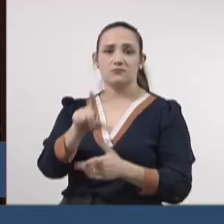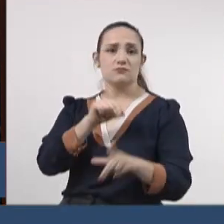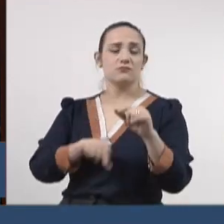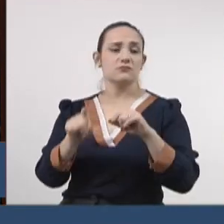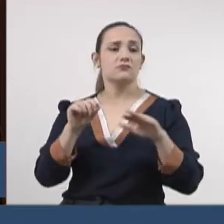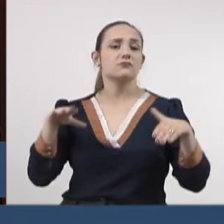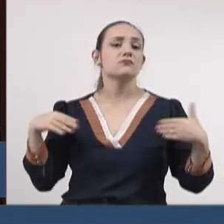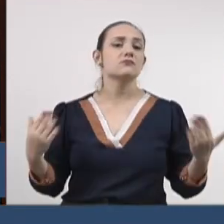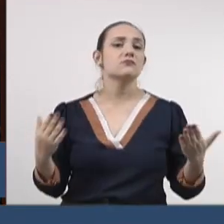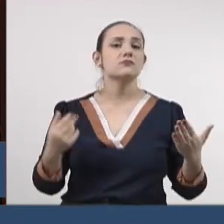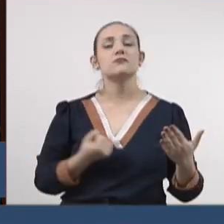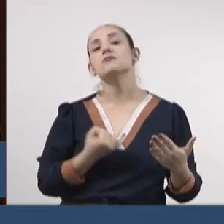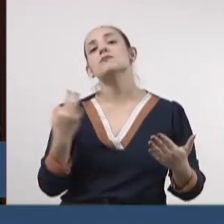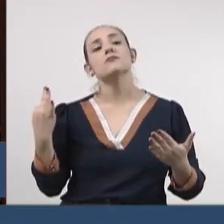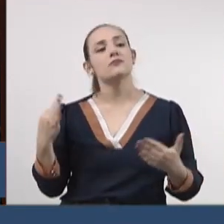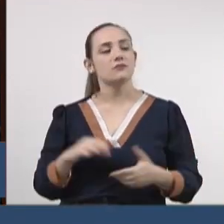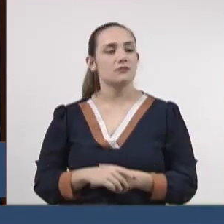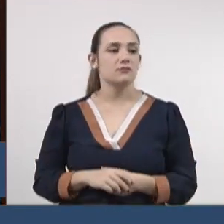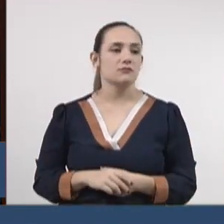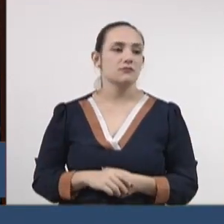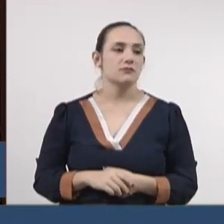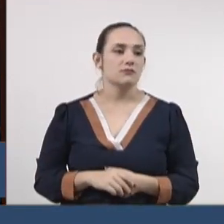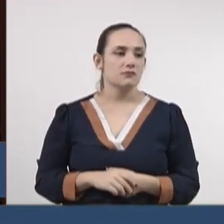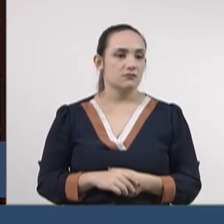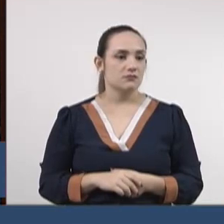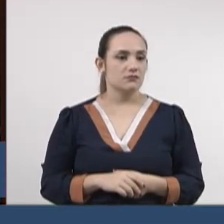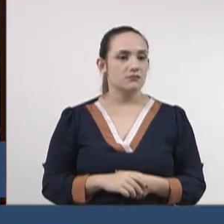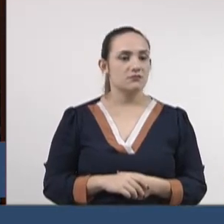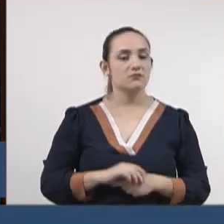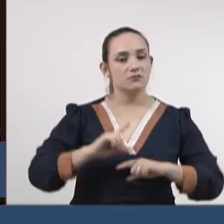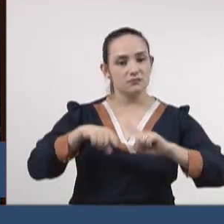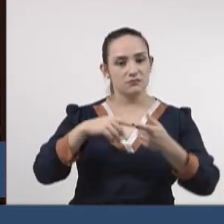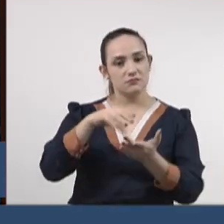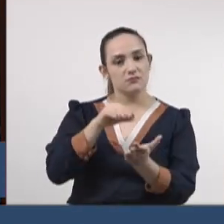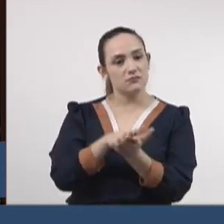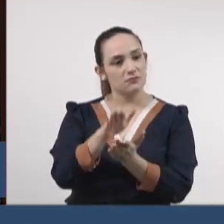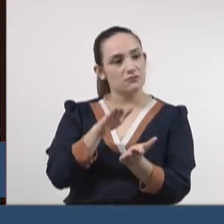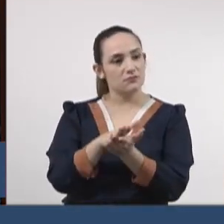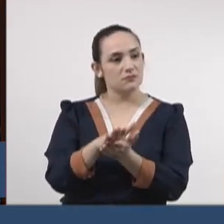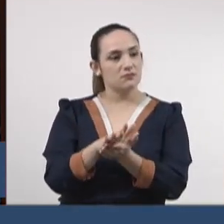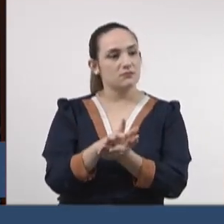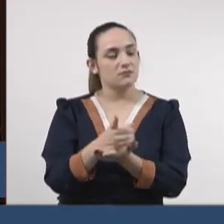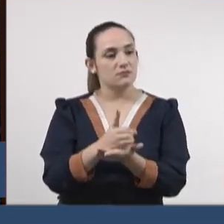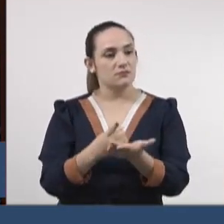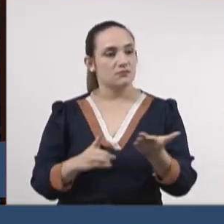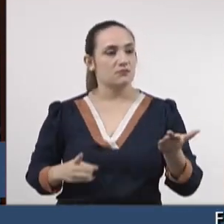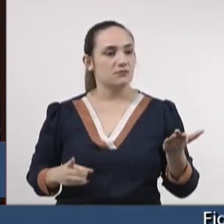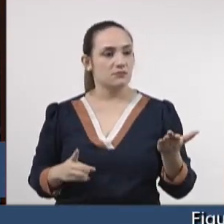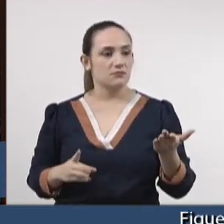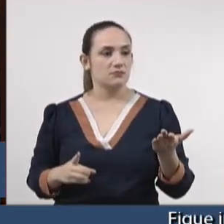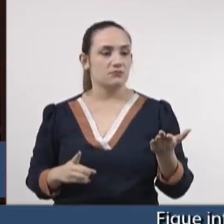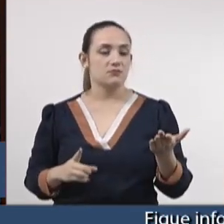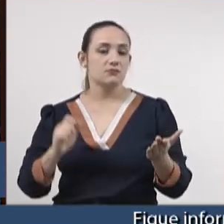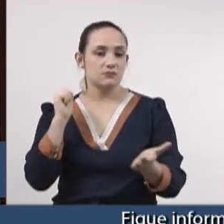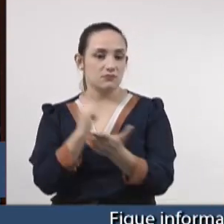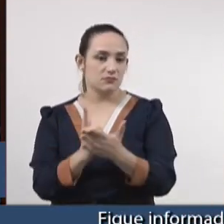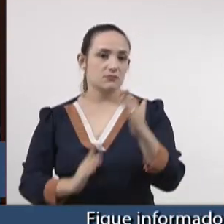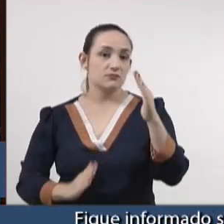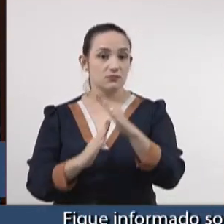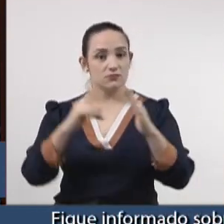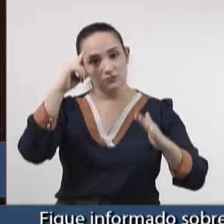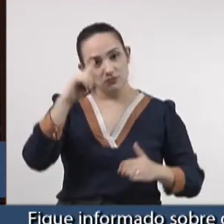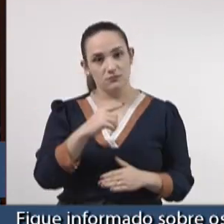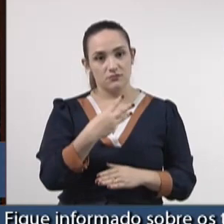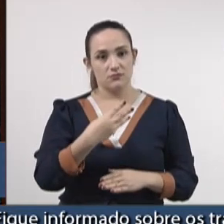qual é o valor que você vai destinar feito isso imprimam seus dáfes recolham até o dia 31 de Maio